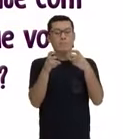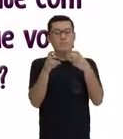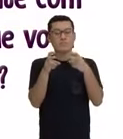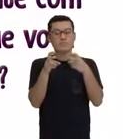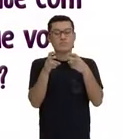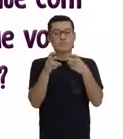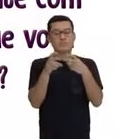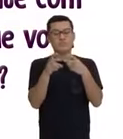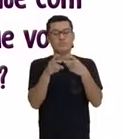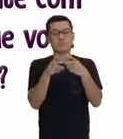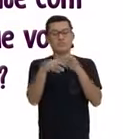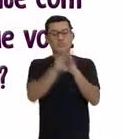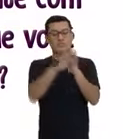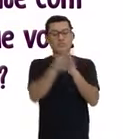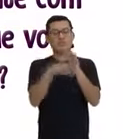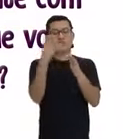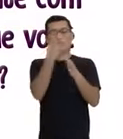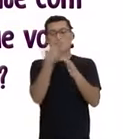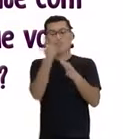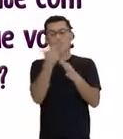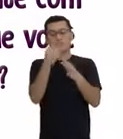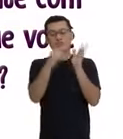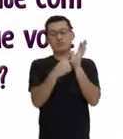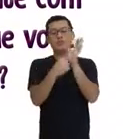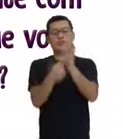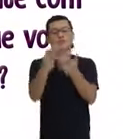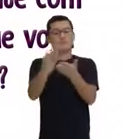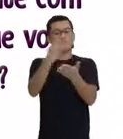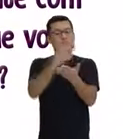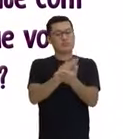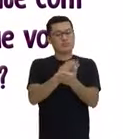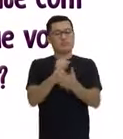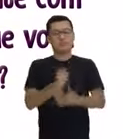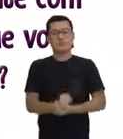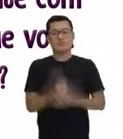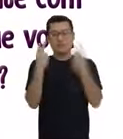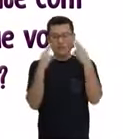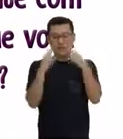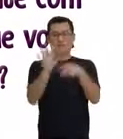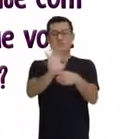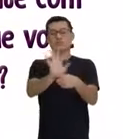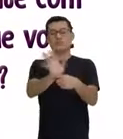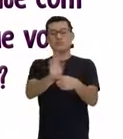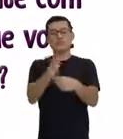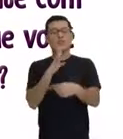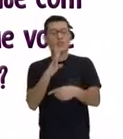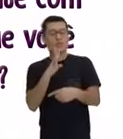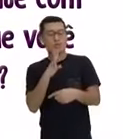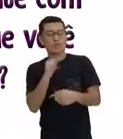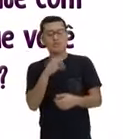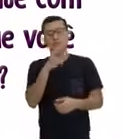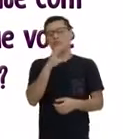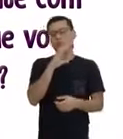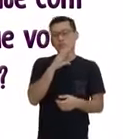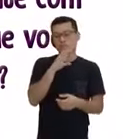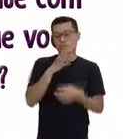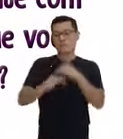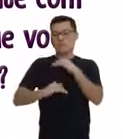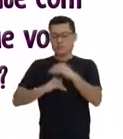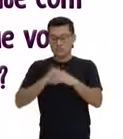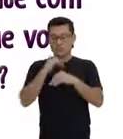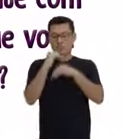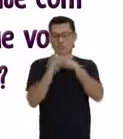a definição de música apresentada anteriormente é a que nós vemos a música como conhecimento como